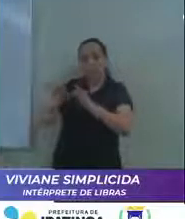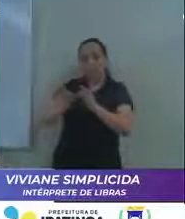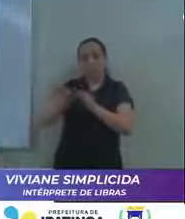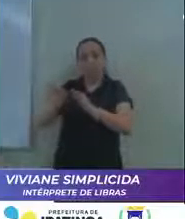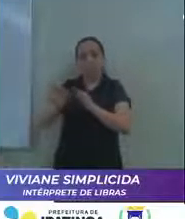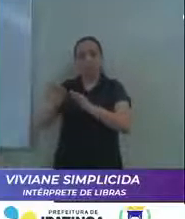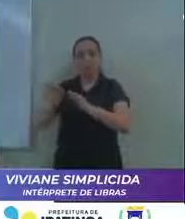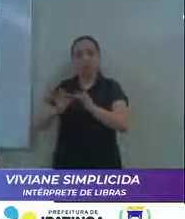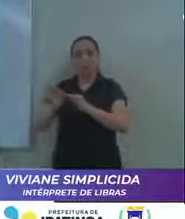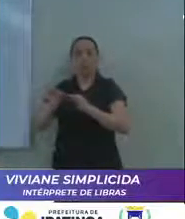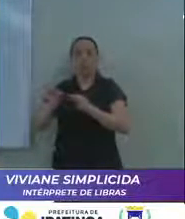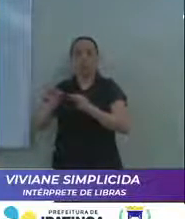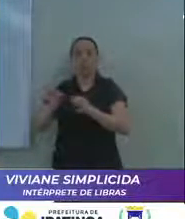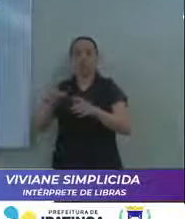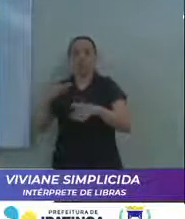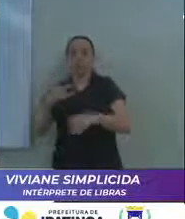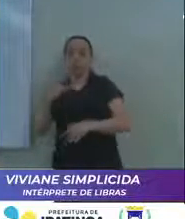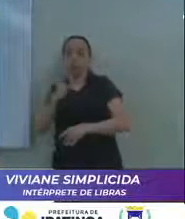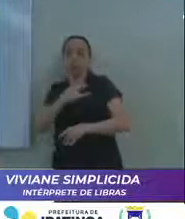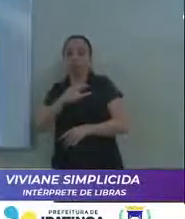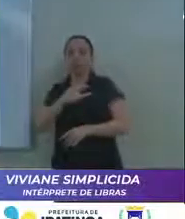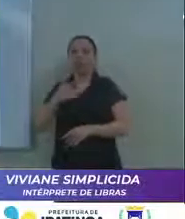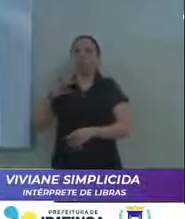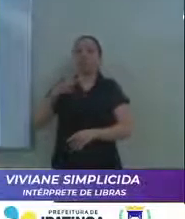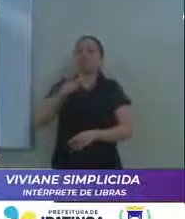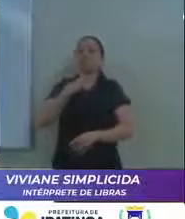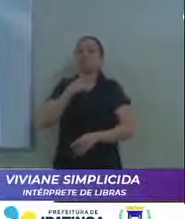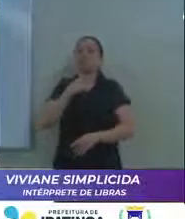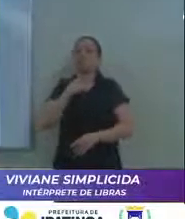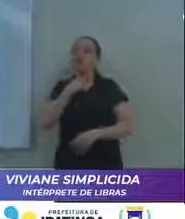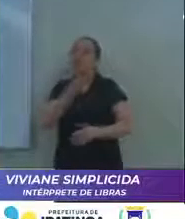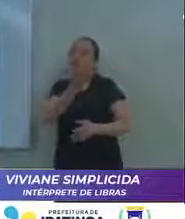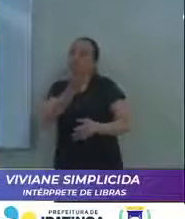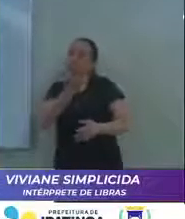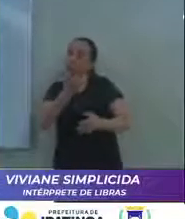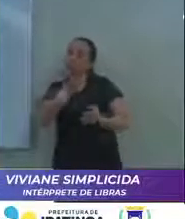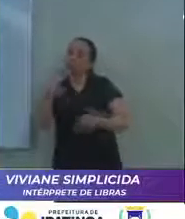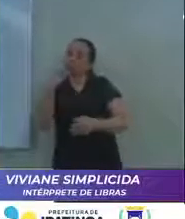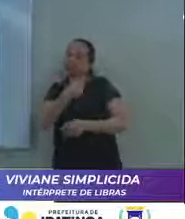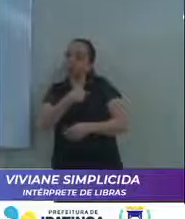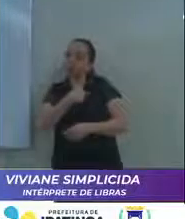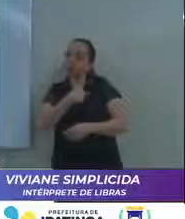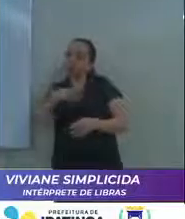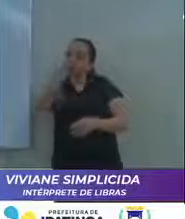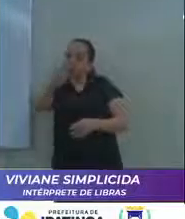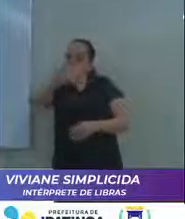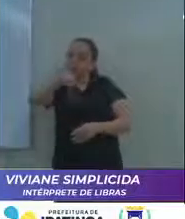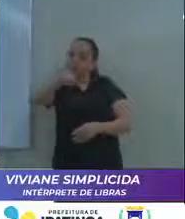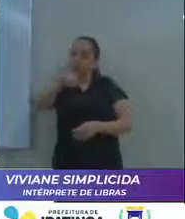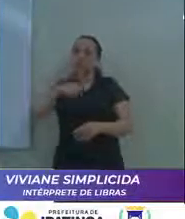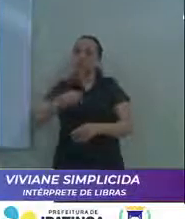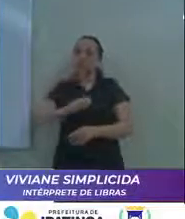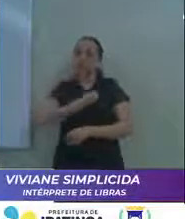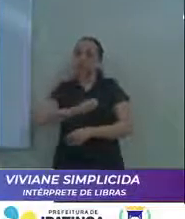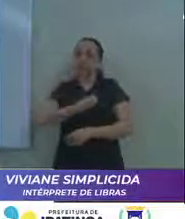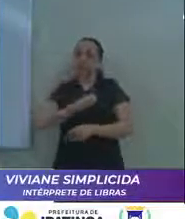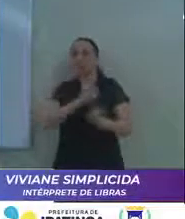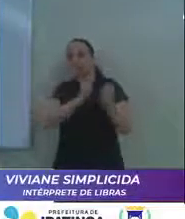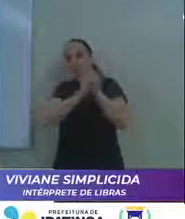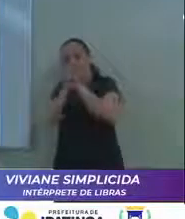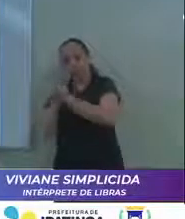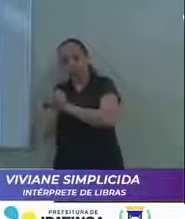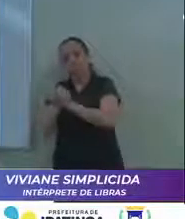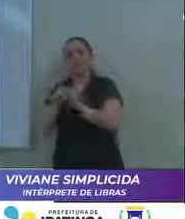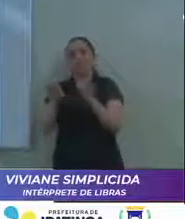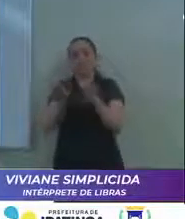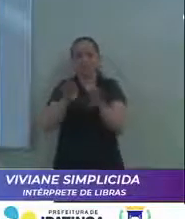da saúde vocal, mas a gente precisa de vocês para participarem junto com a gente. Então, eu vou contando ao longo da apresentação para vocês.